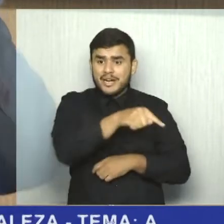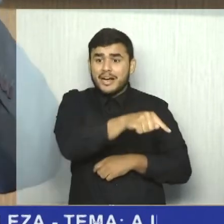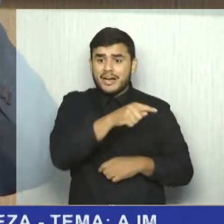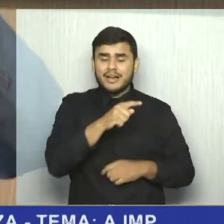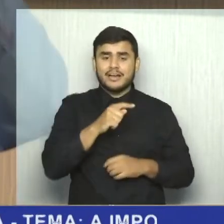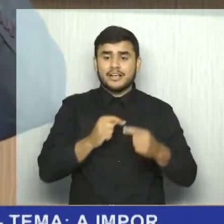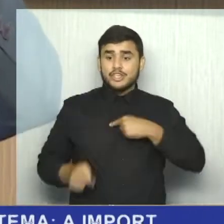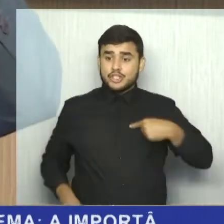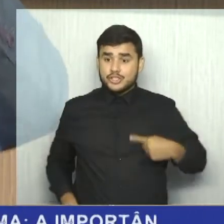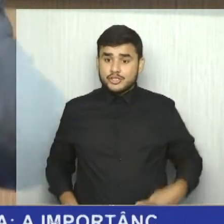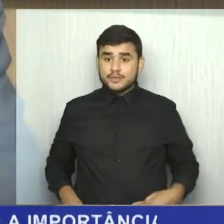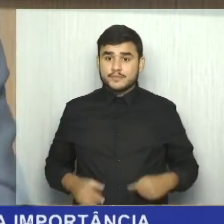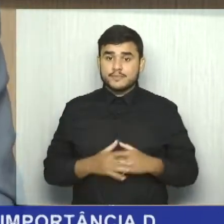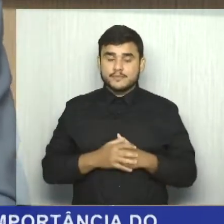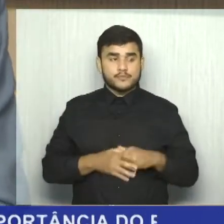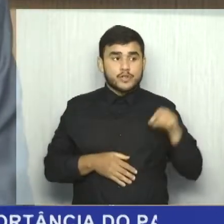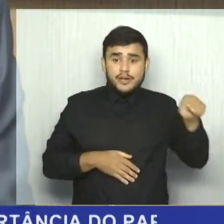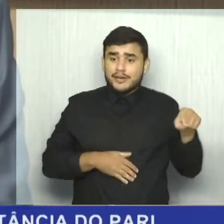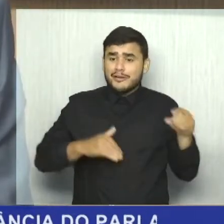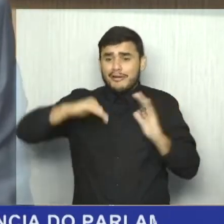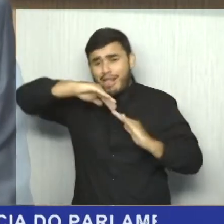é 1/16,